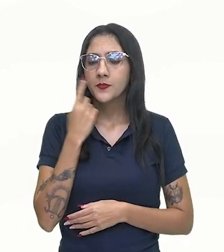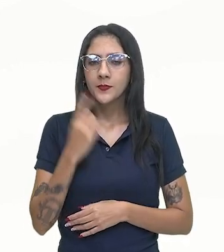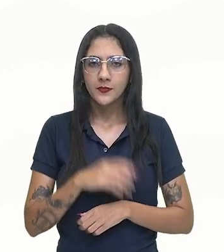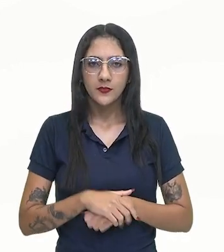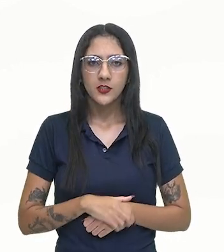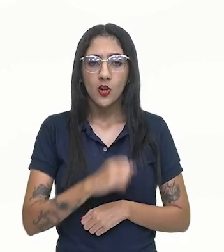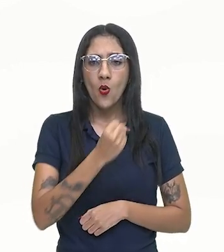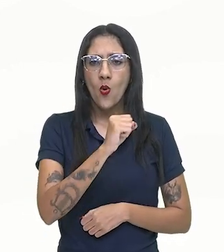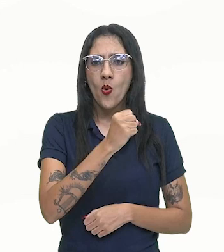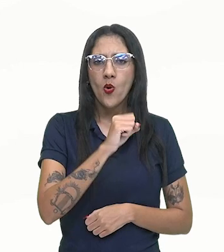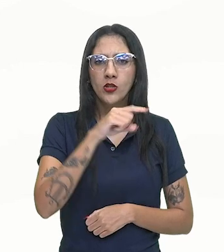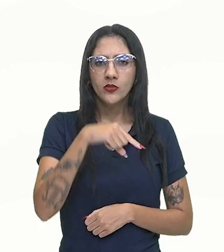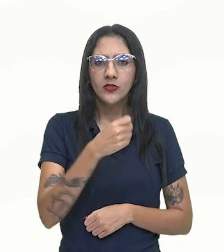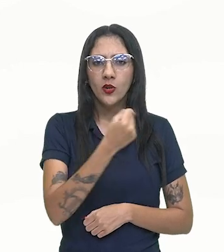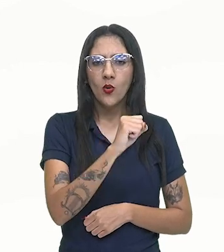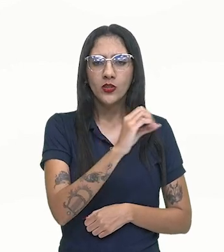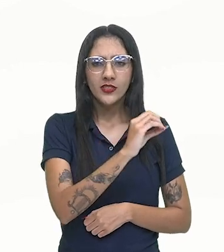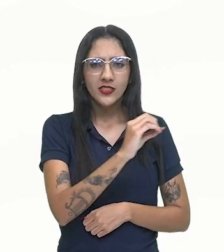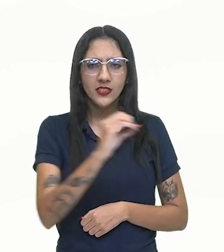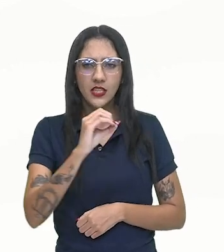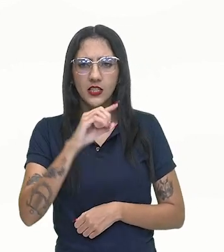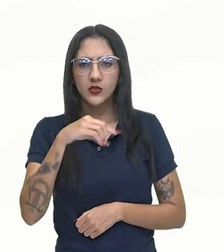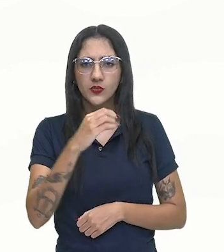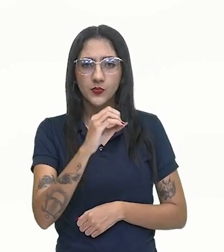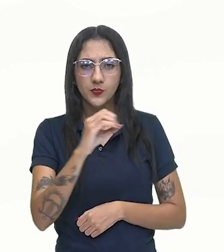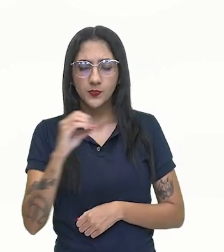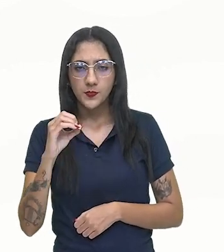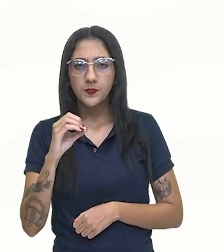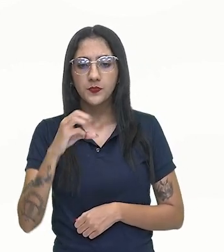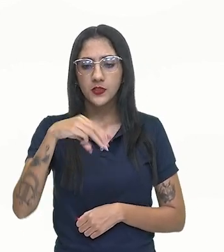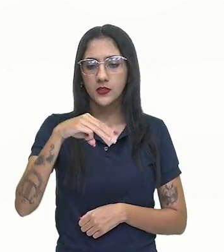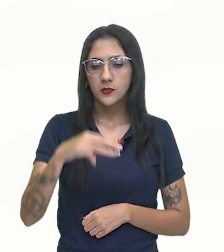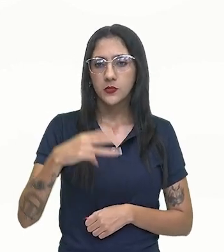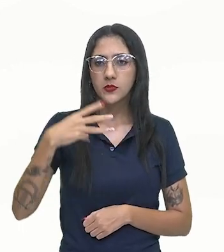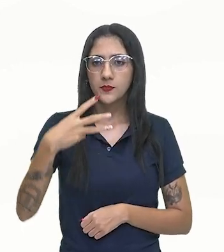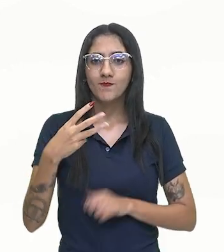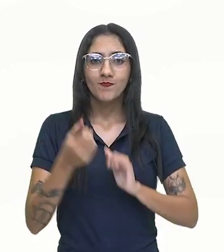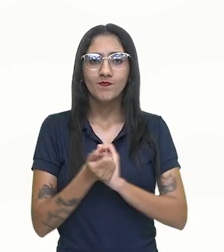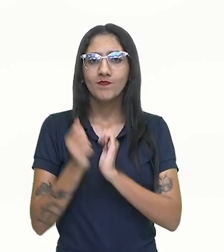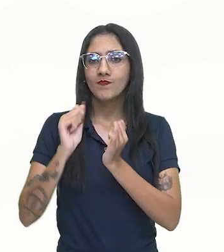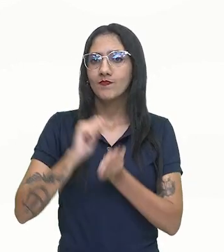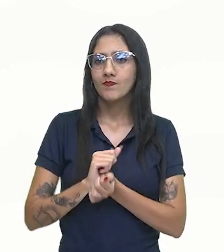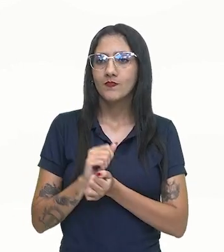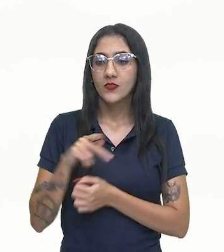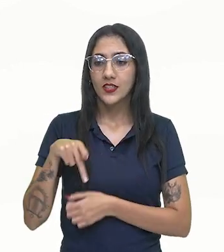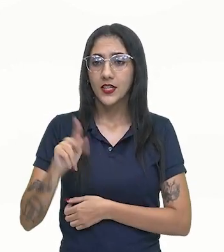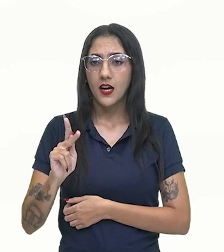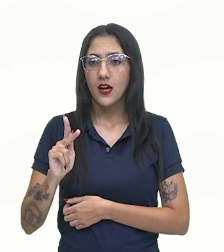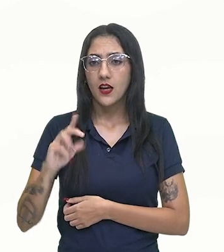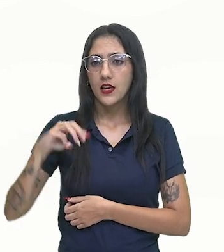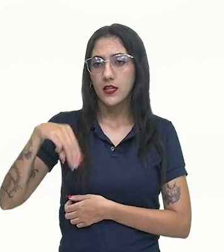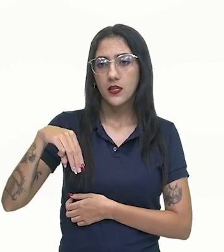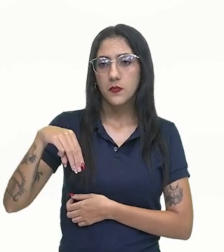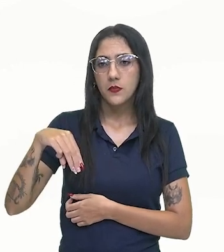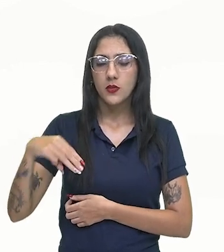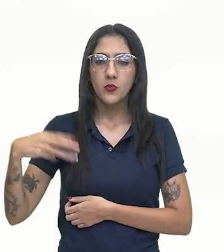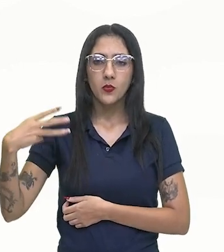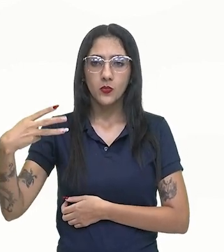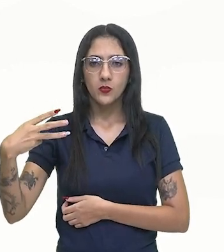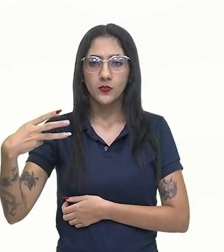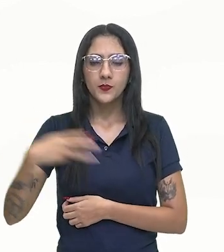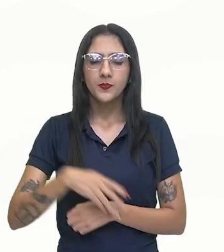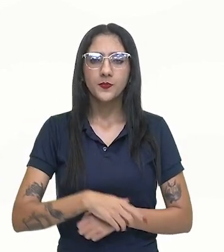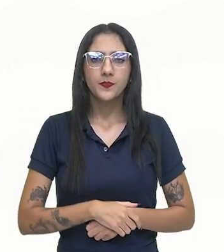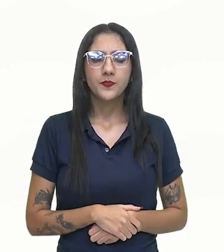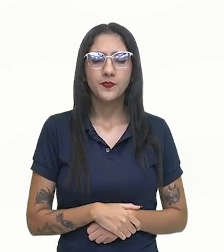8.800.000 metros cúbicos de terra, né? E nós temos que transformar isso para quilômetros cúbicos. Então, se a